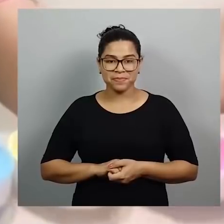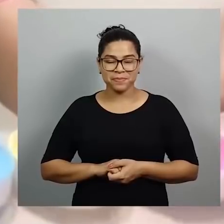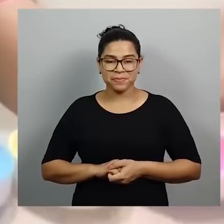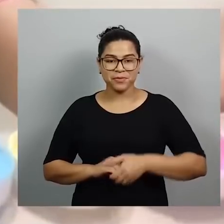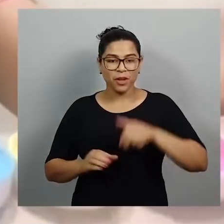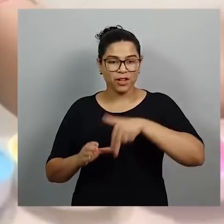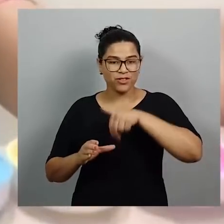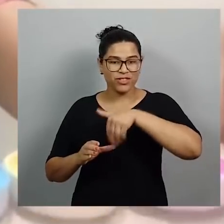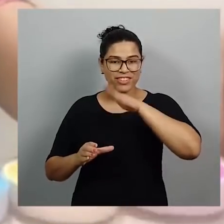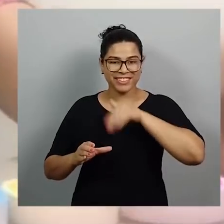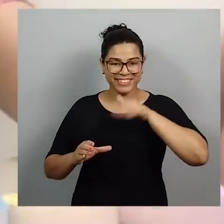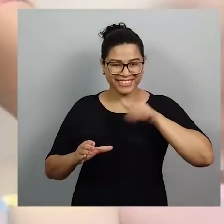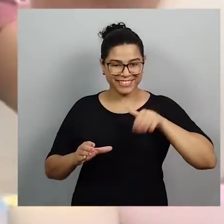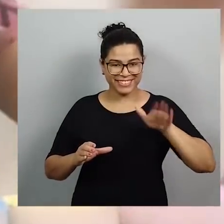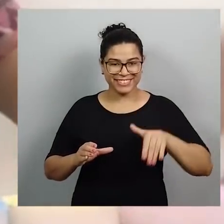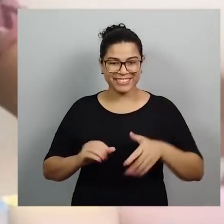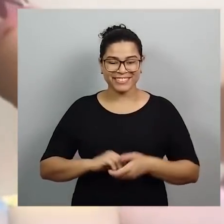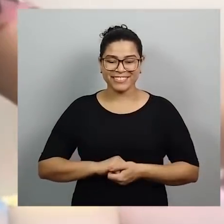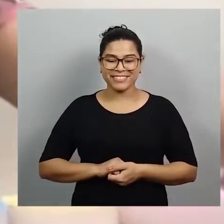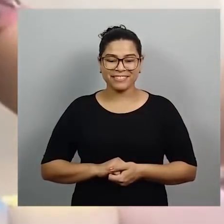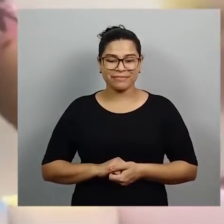tinta guache,